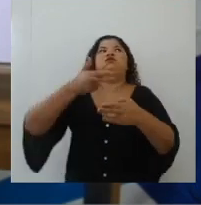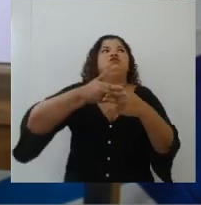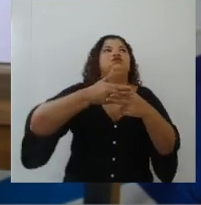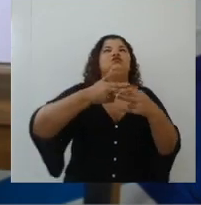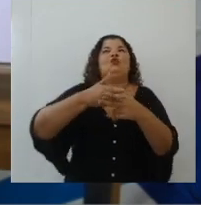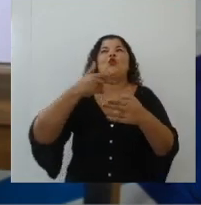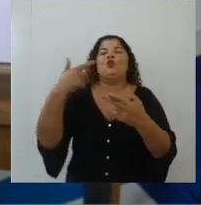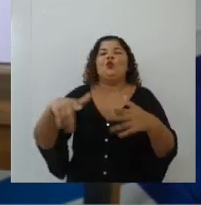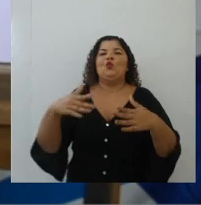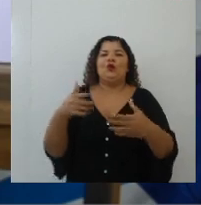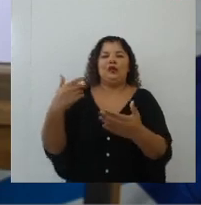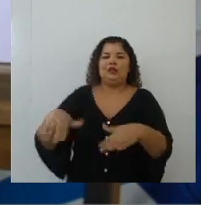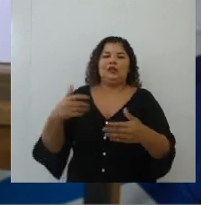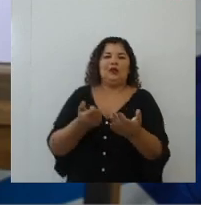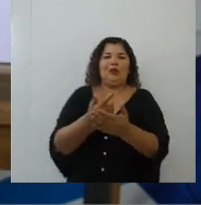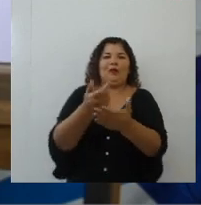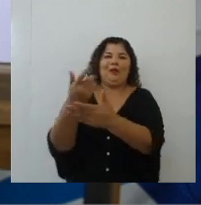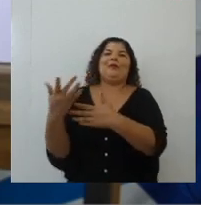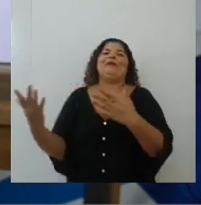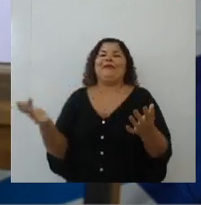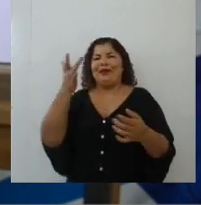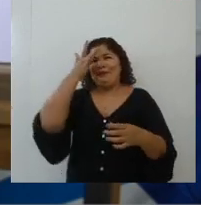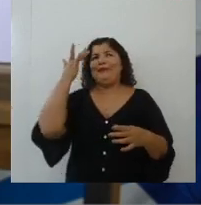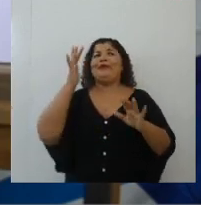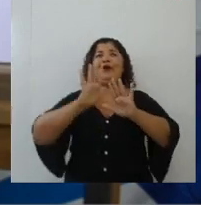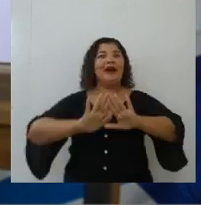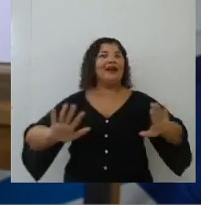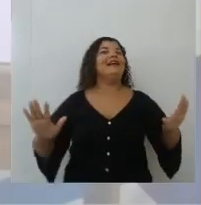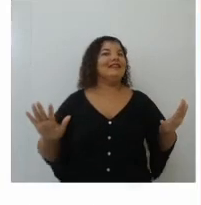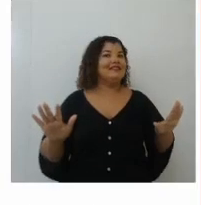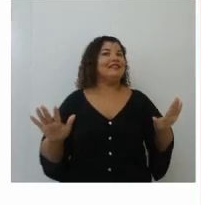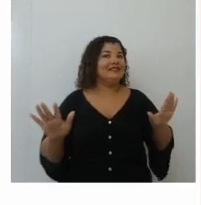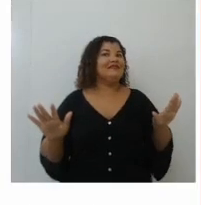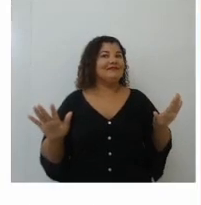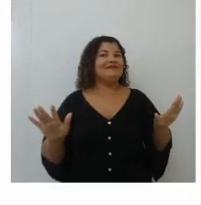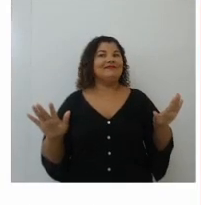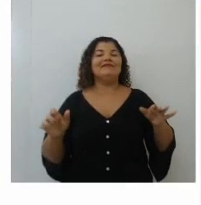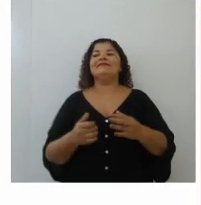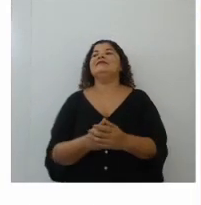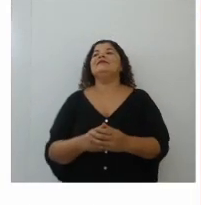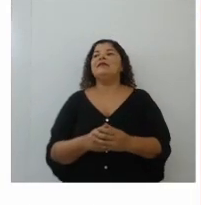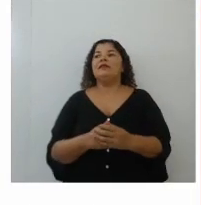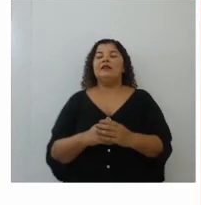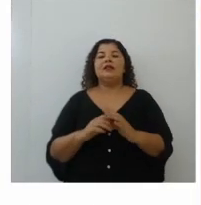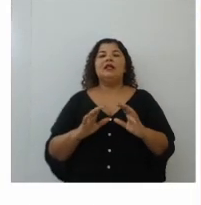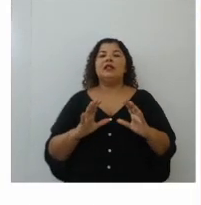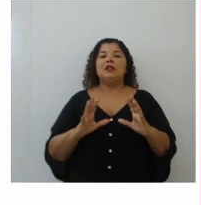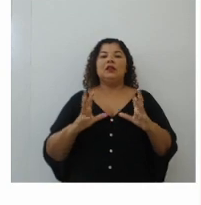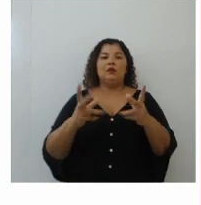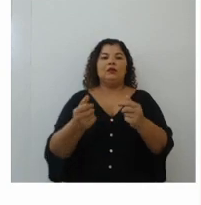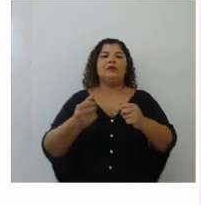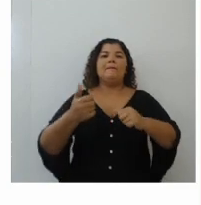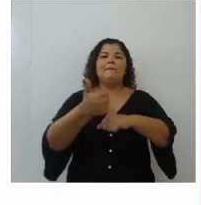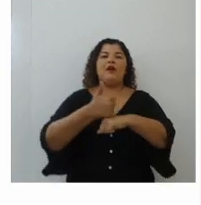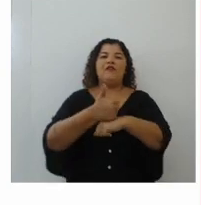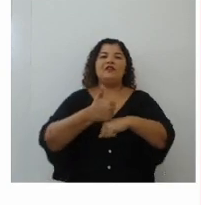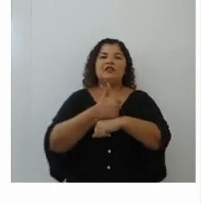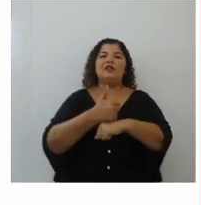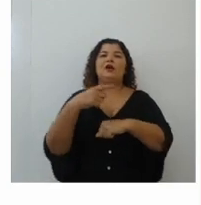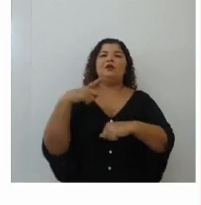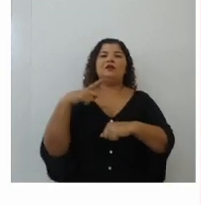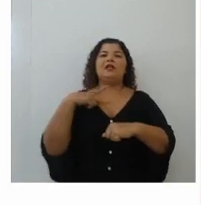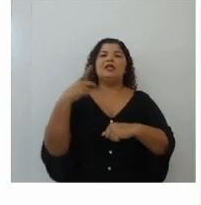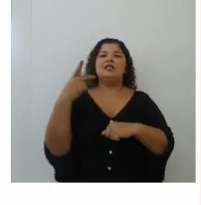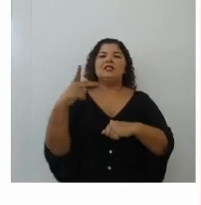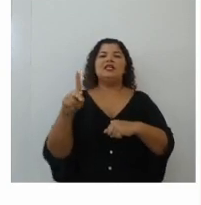gente assim, viu? Beijo pra minha amiga Roberta. Roberta compra tudo. Olha lá, toda profissão tem